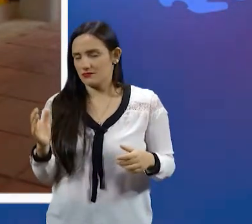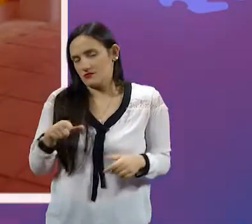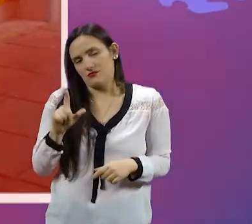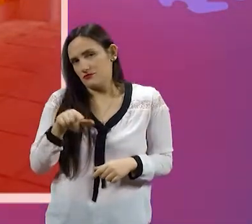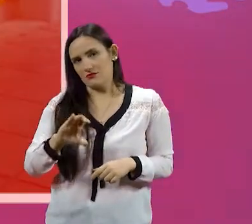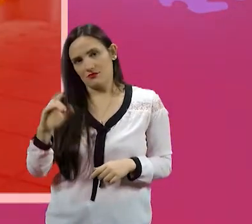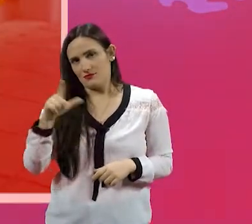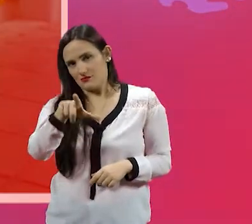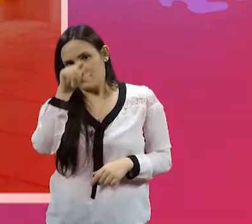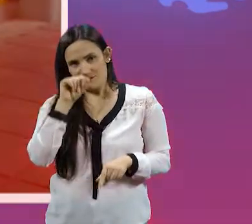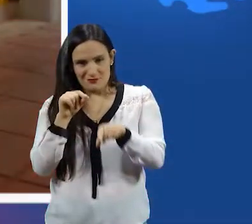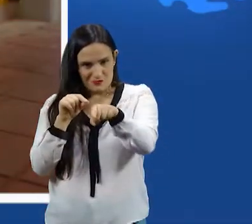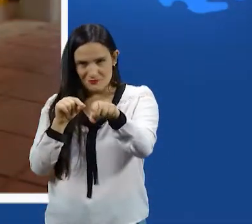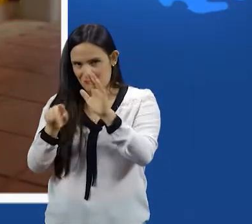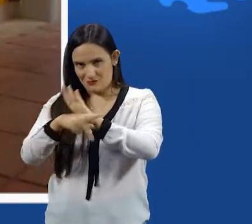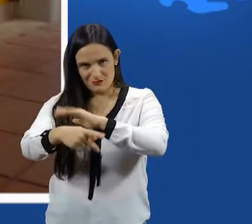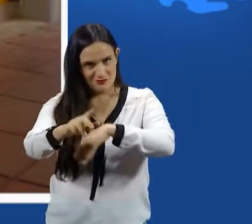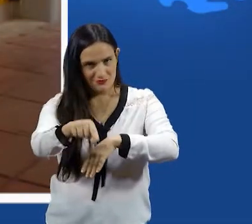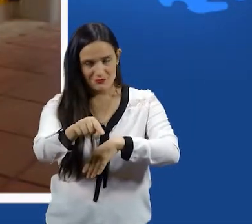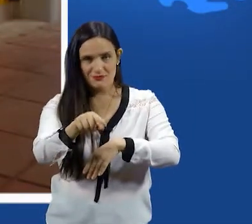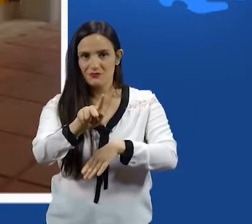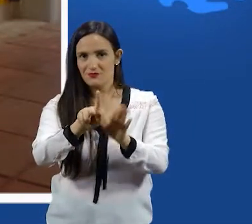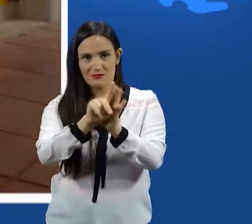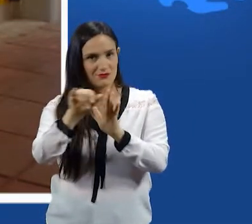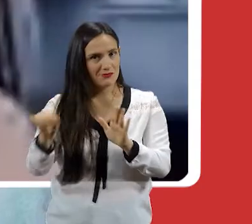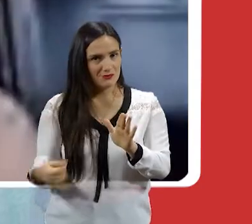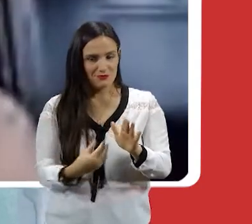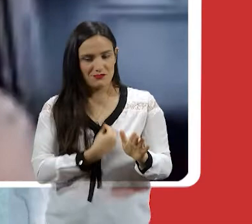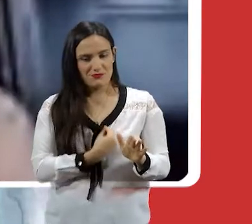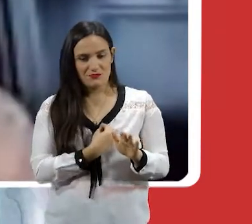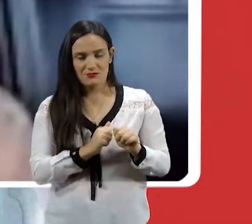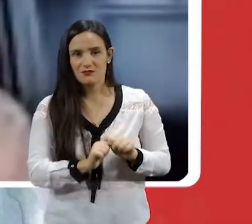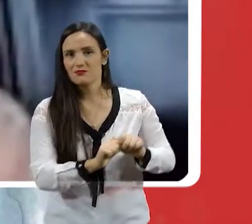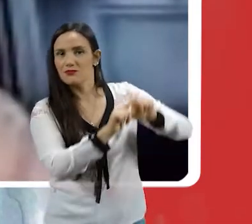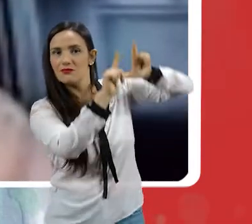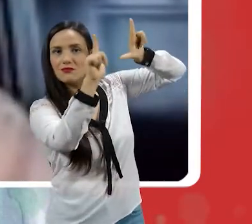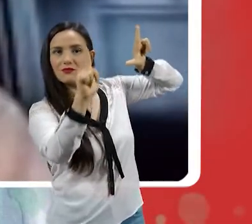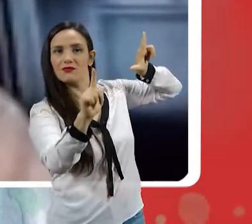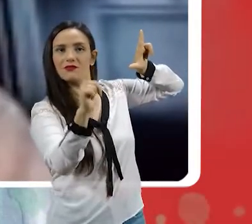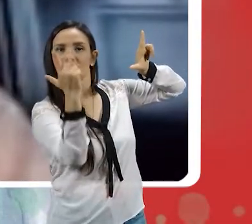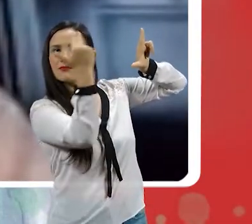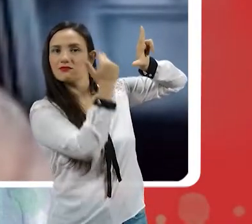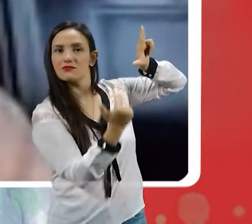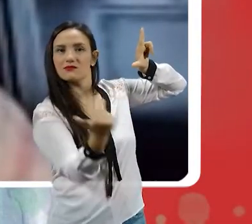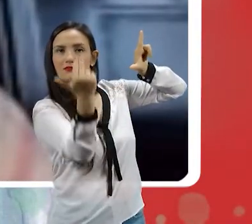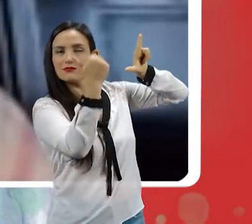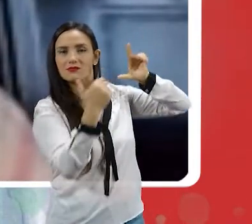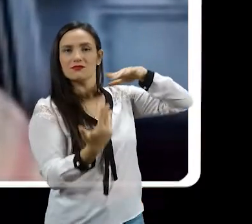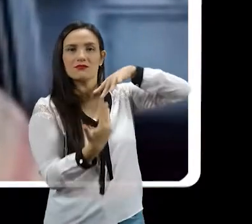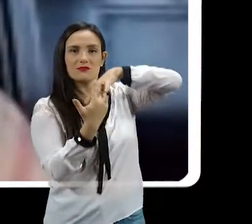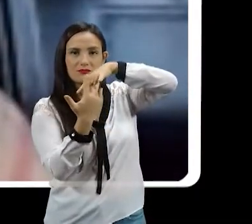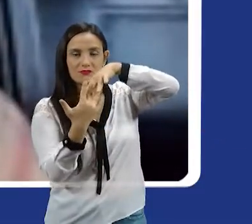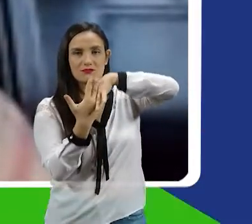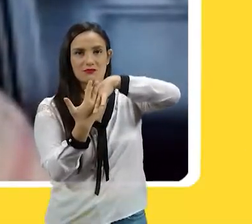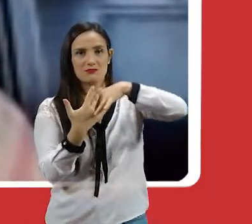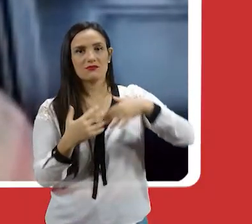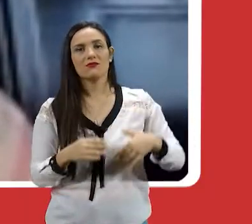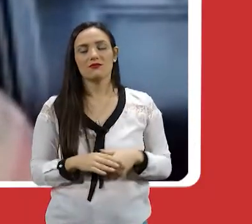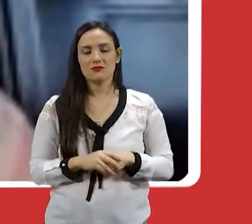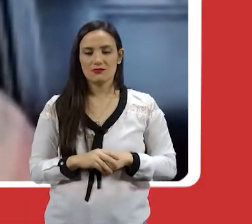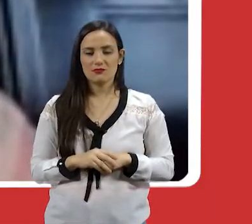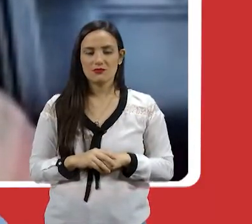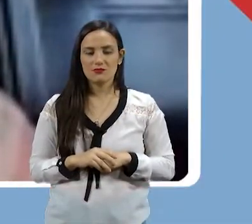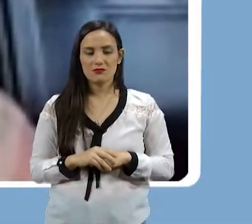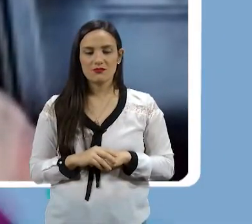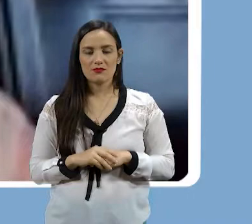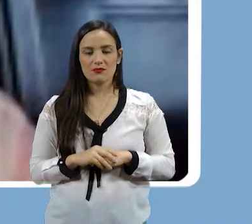foi escolhido para fazer parte do mural que está agora na